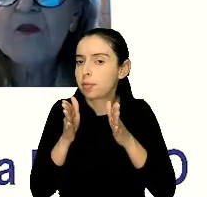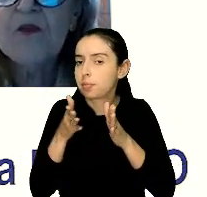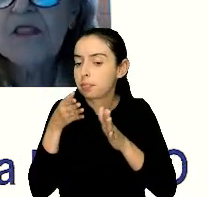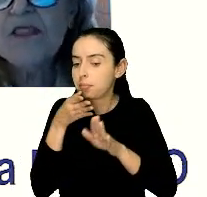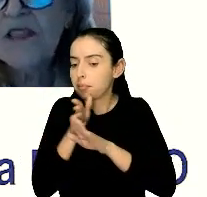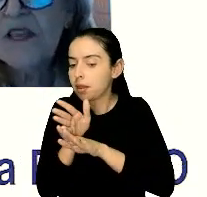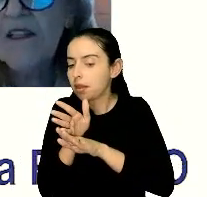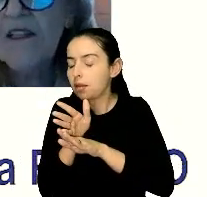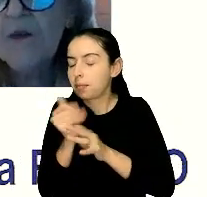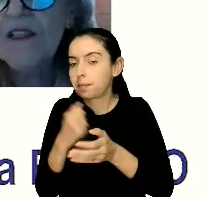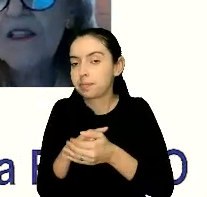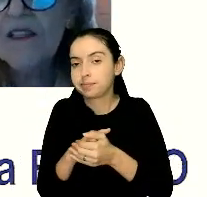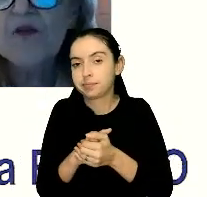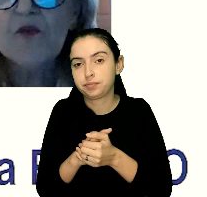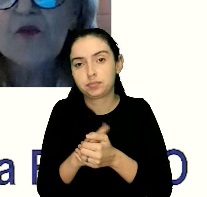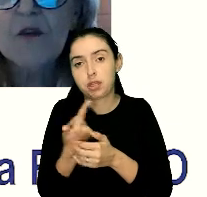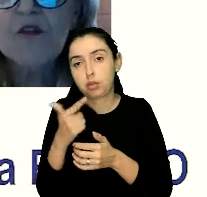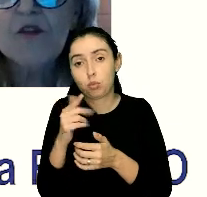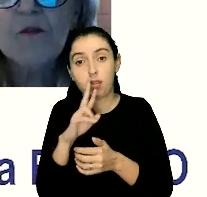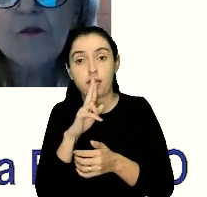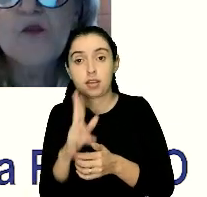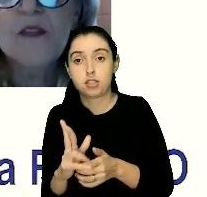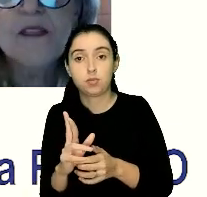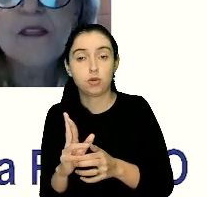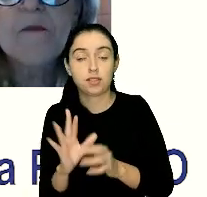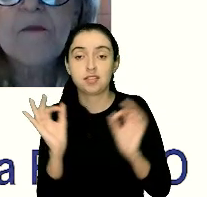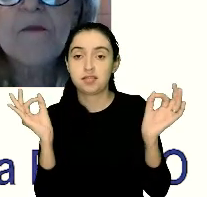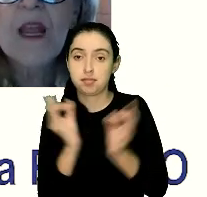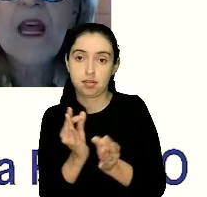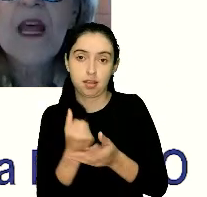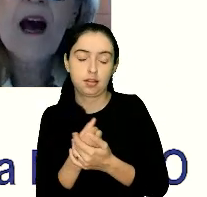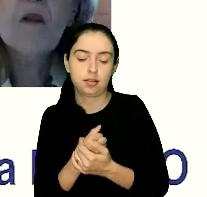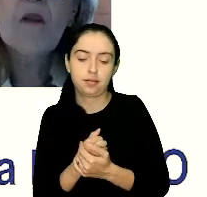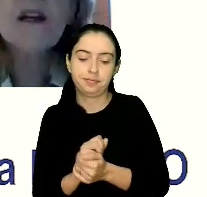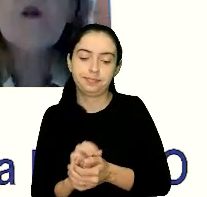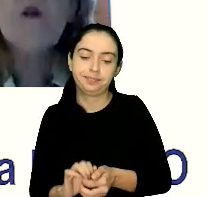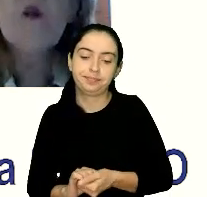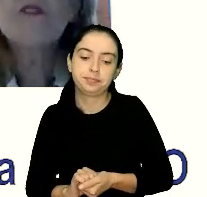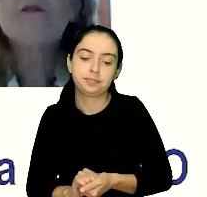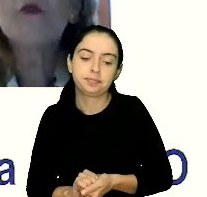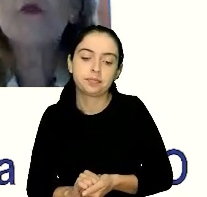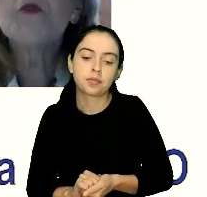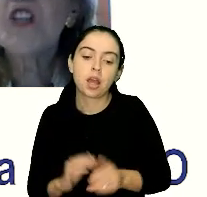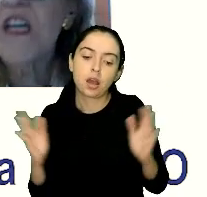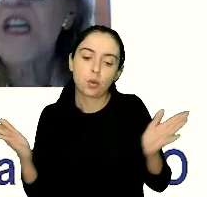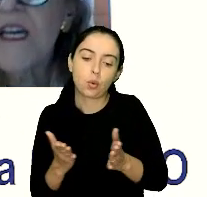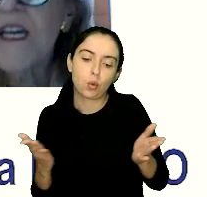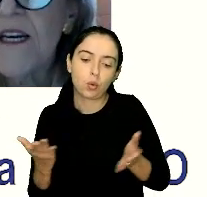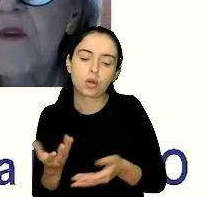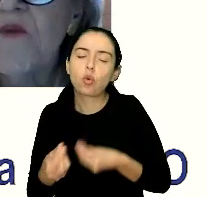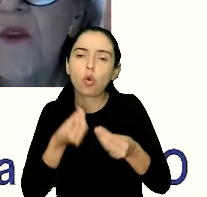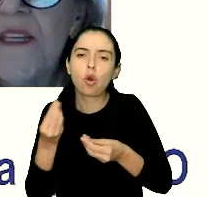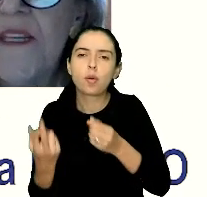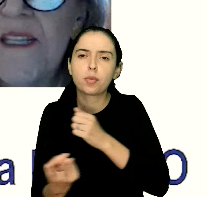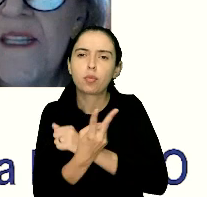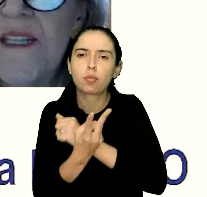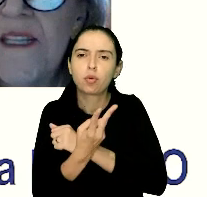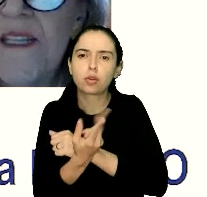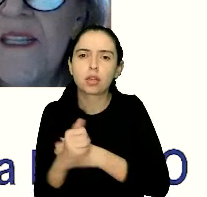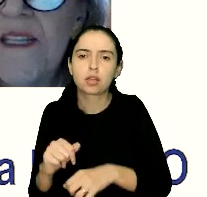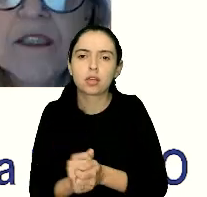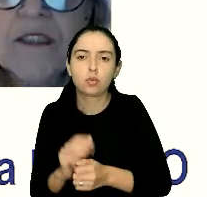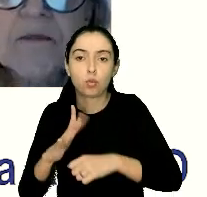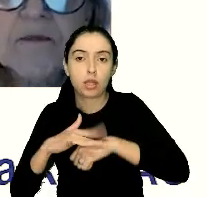é? Não existem respostas absolutamente prontas. Agora, como se proteger de uma